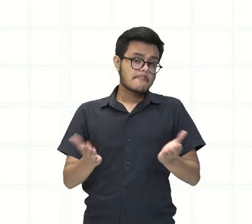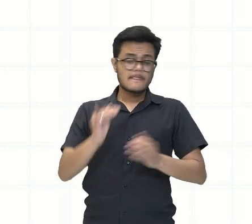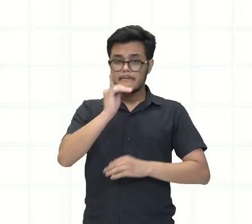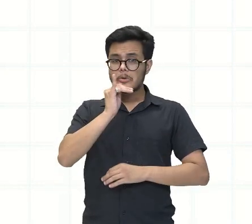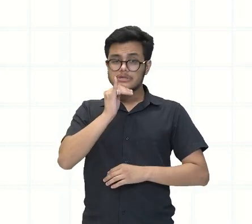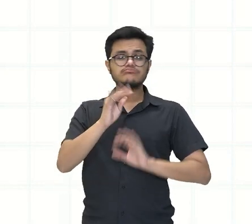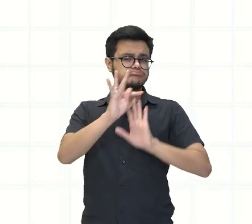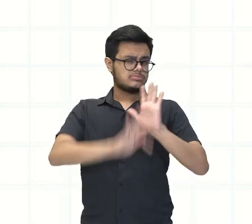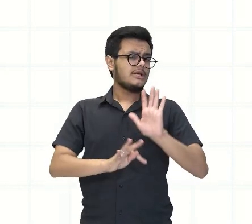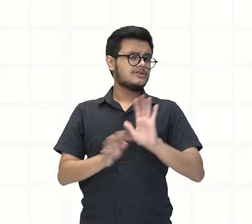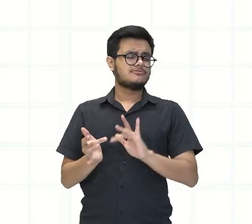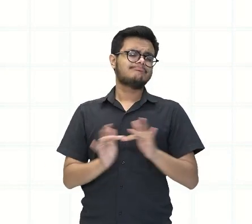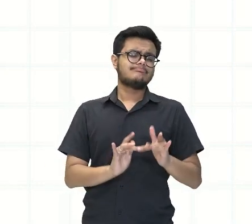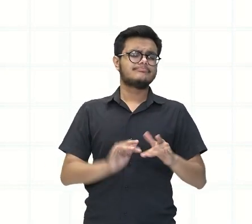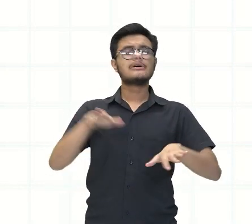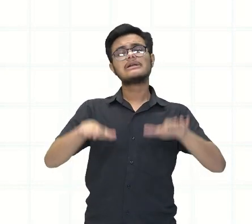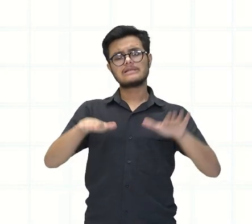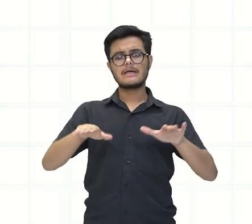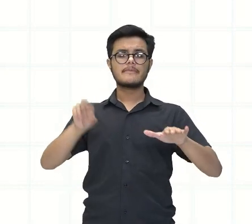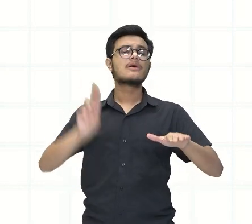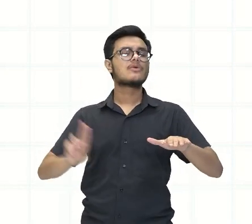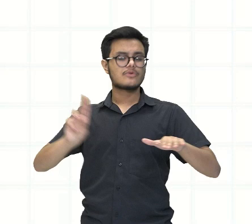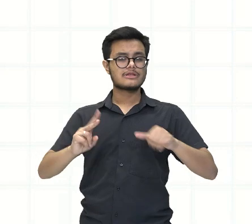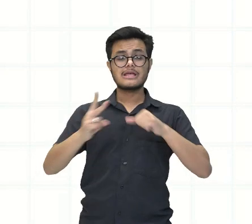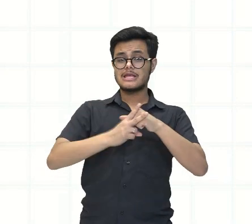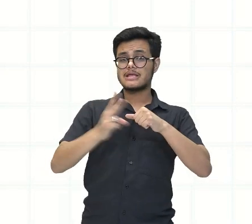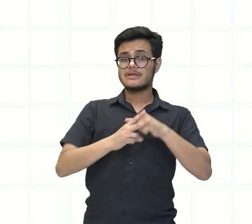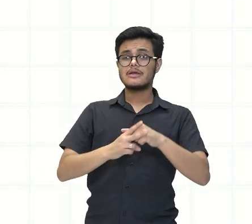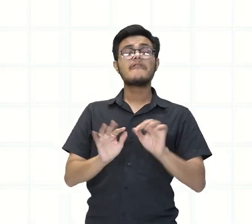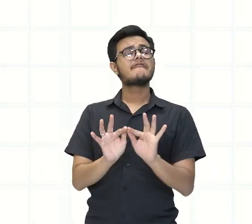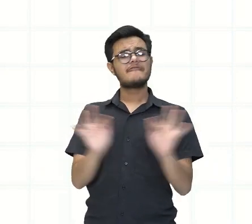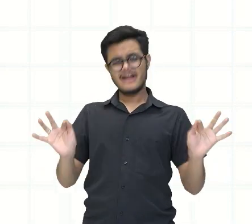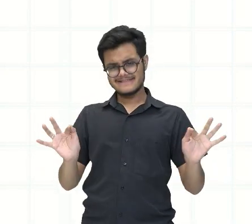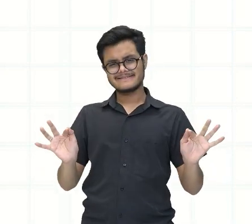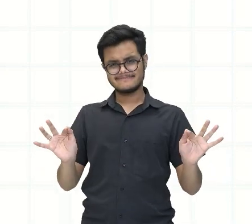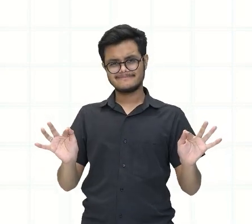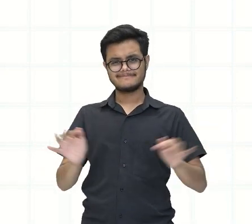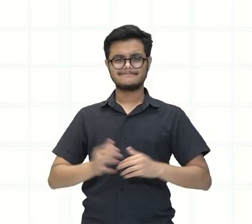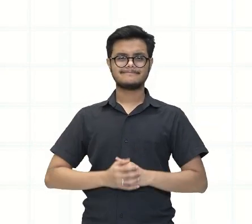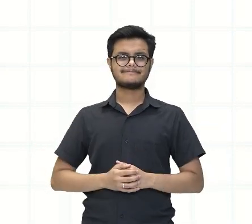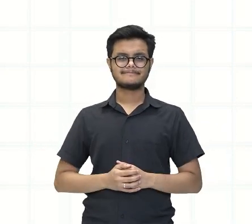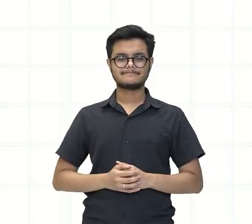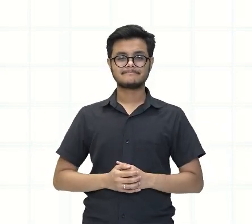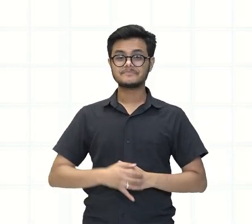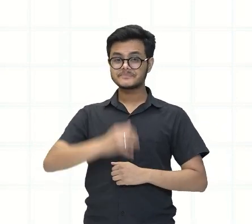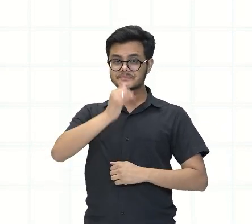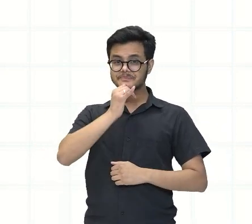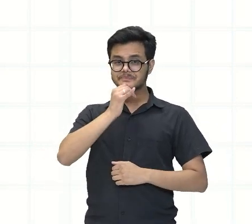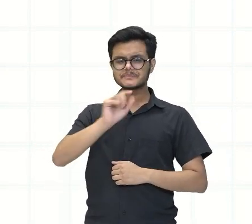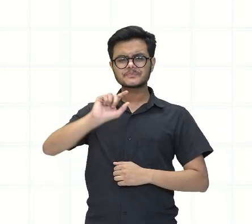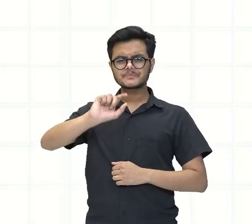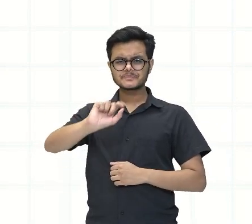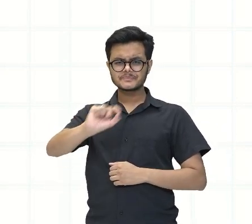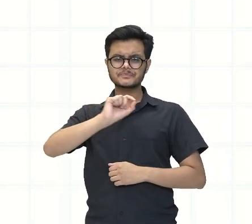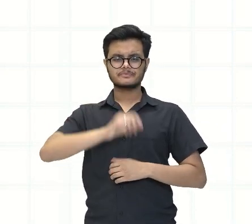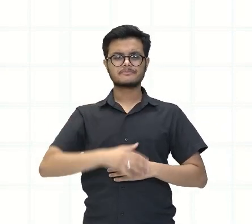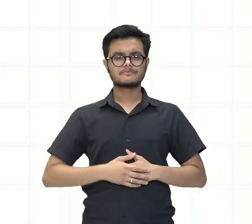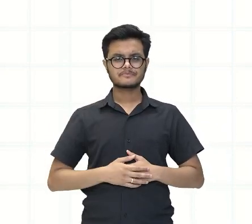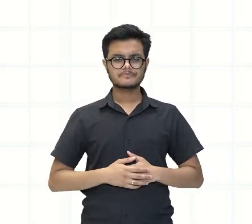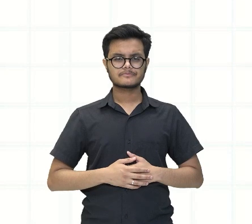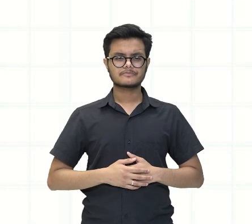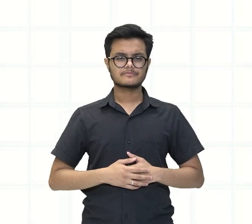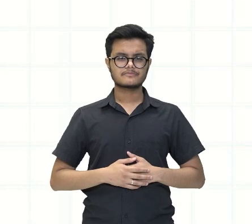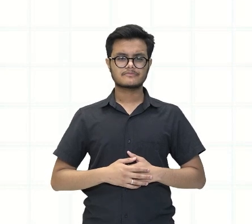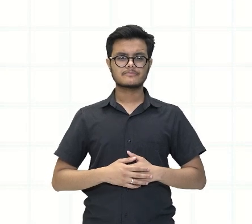ok? Que nós também chamamos aí de oração, não é? Então, observem o seguinte. O verbo,